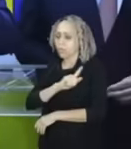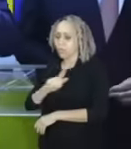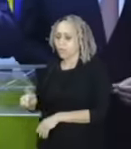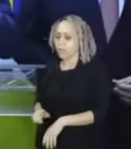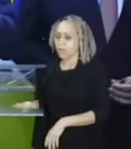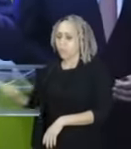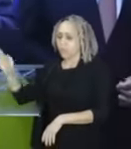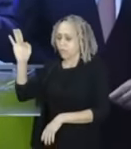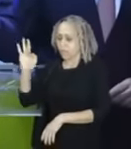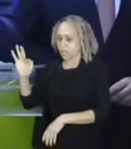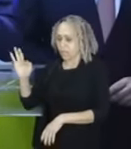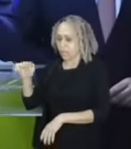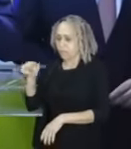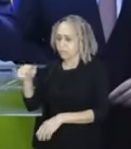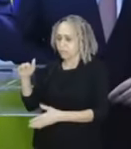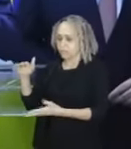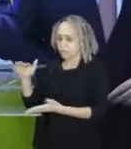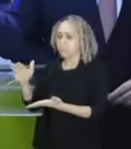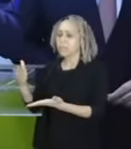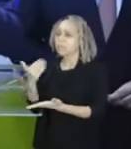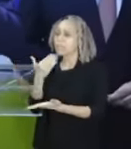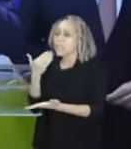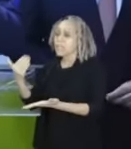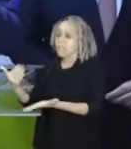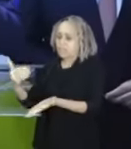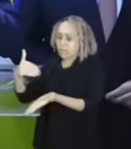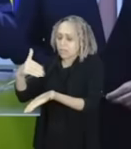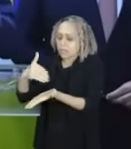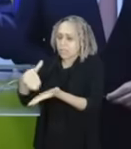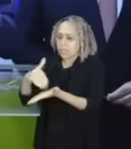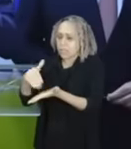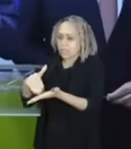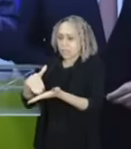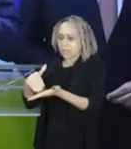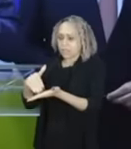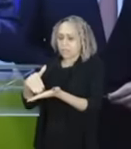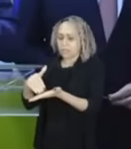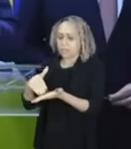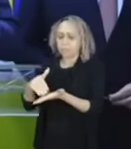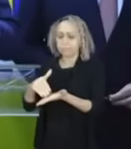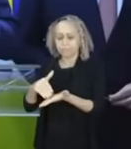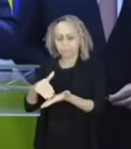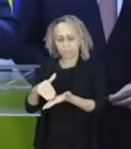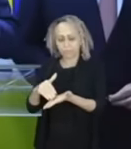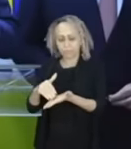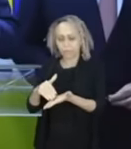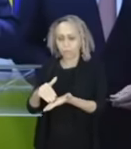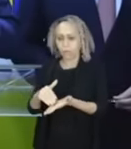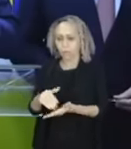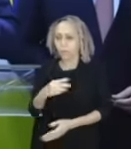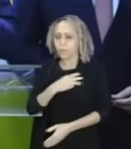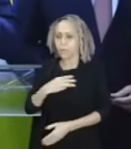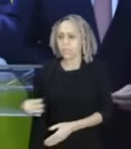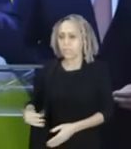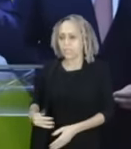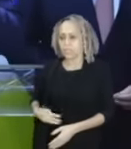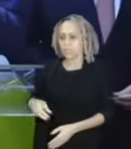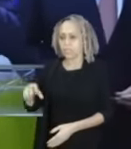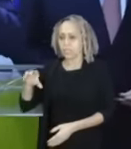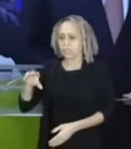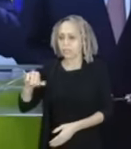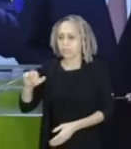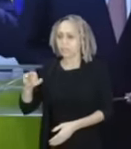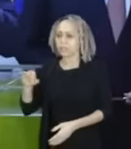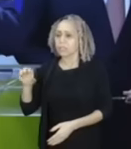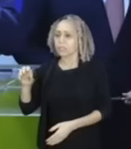através do secretário Ministro Ciro Nogueira e também ao ímpio ao